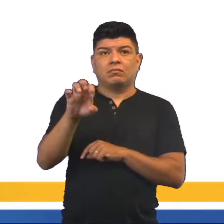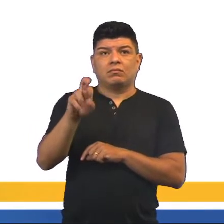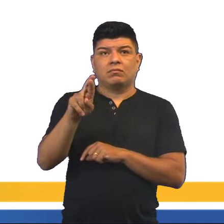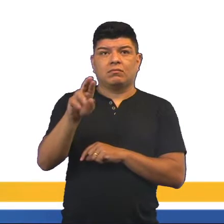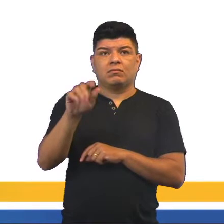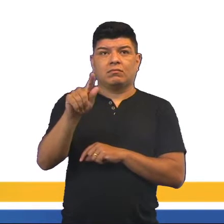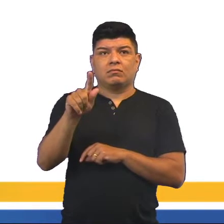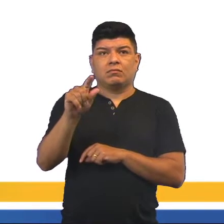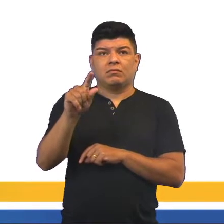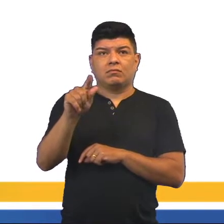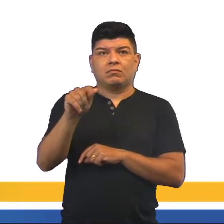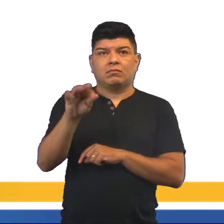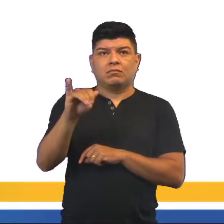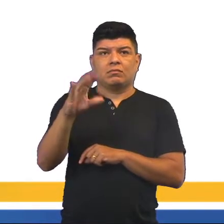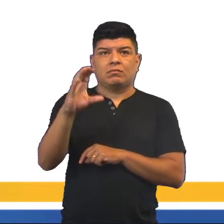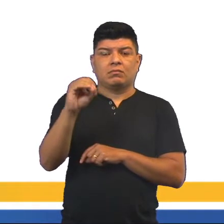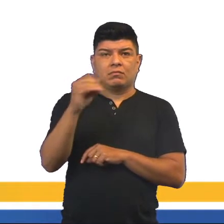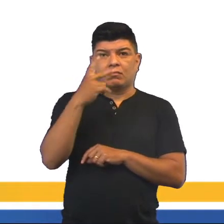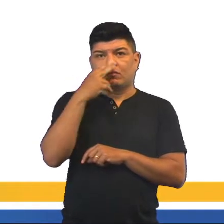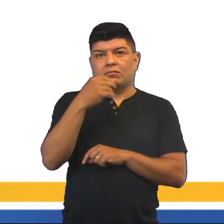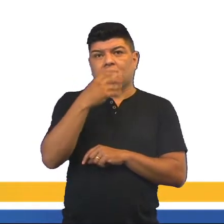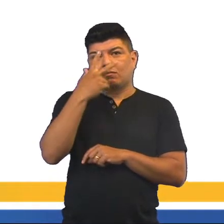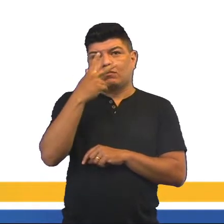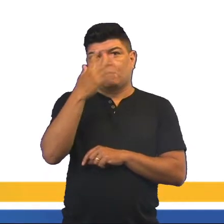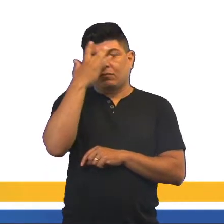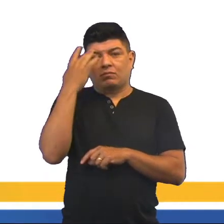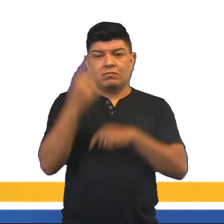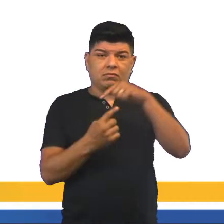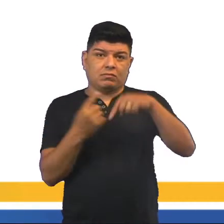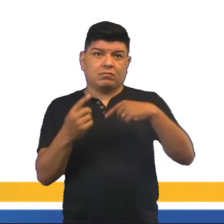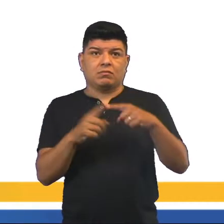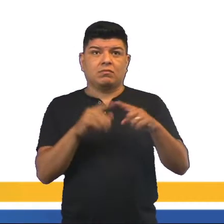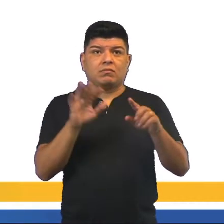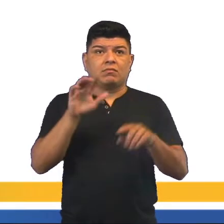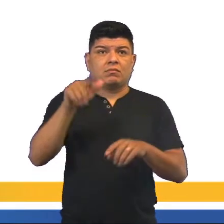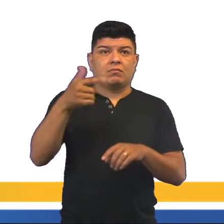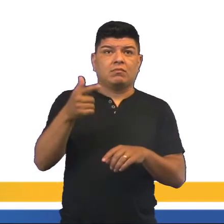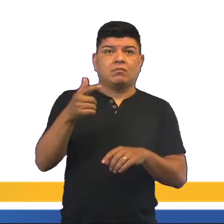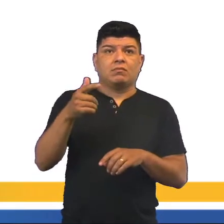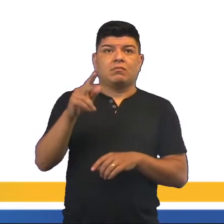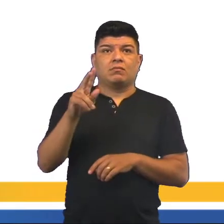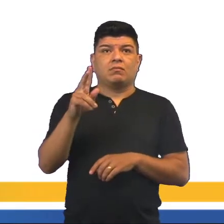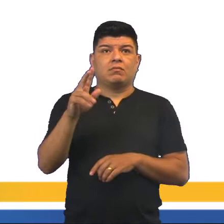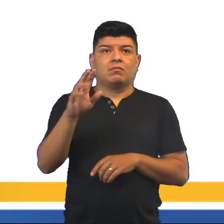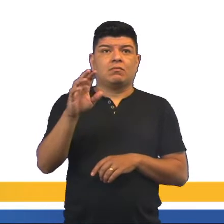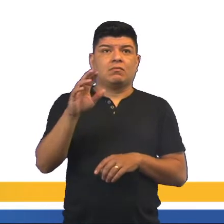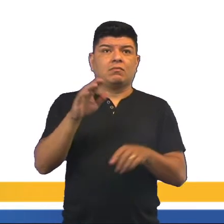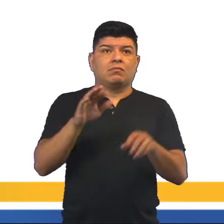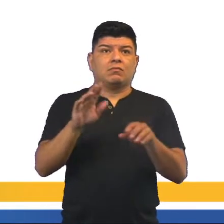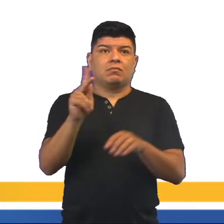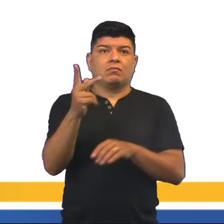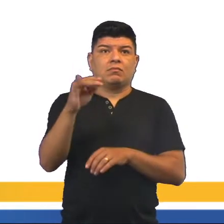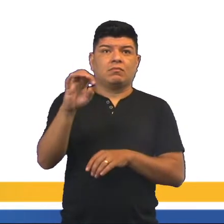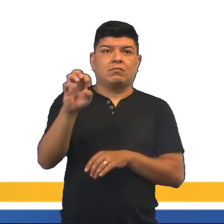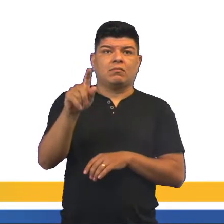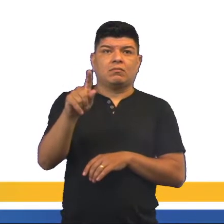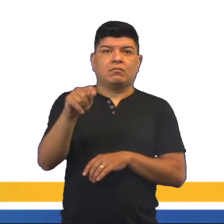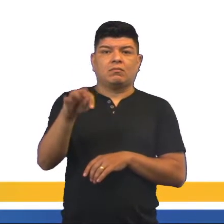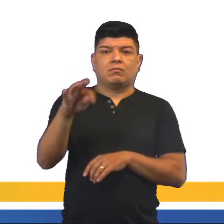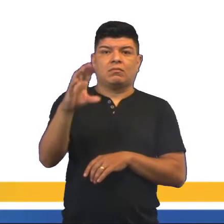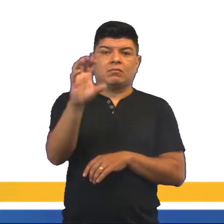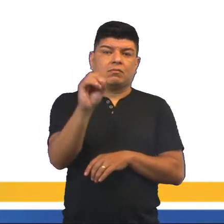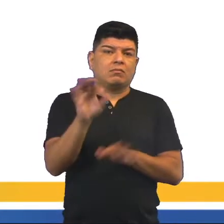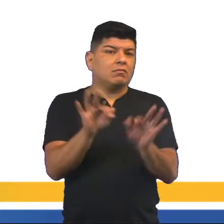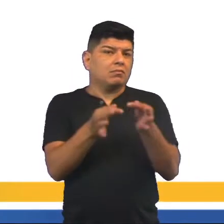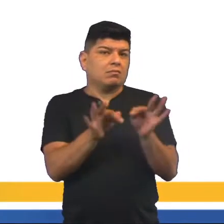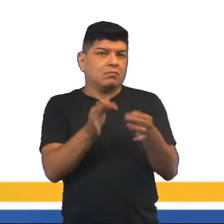ele era utilizado somente pelos sacerdotes. O hierático era mais simples, utilizado pelos escribas nos papiros,